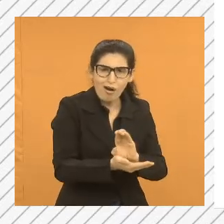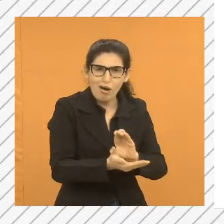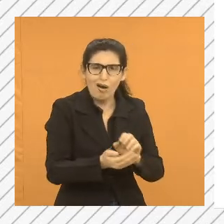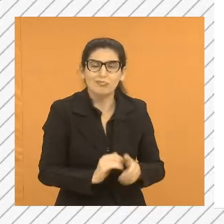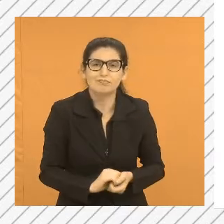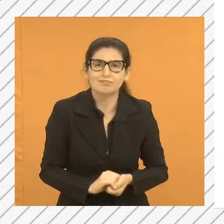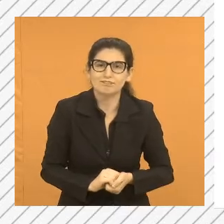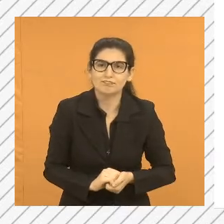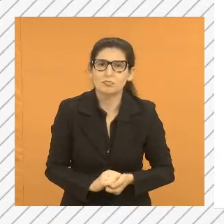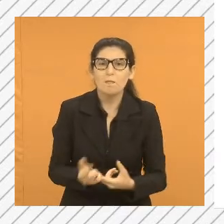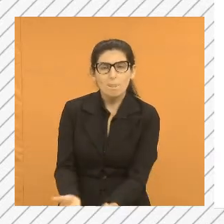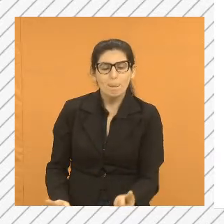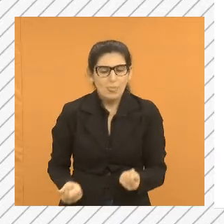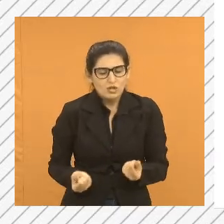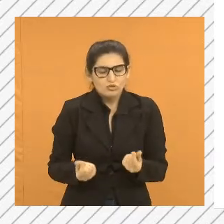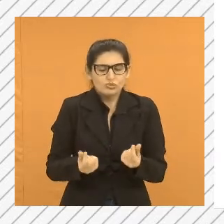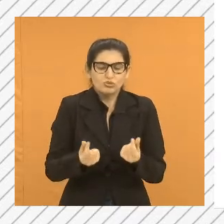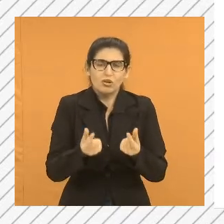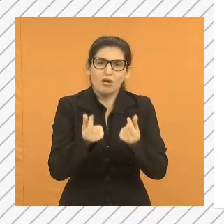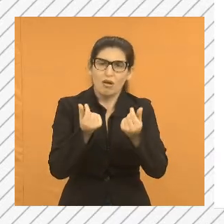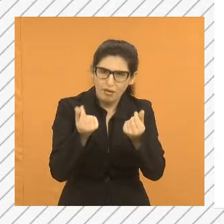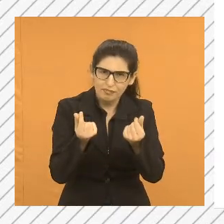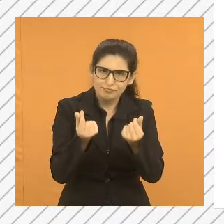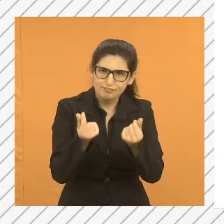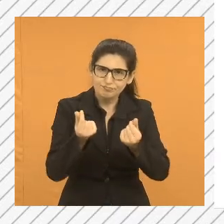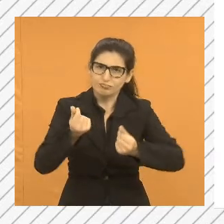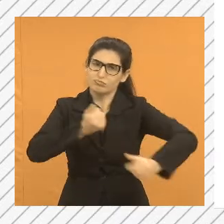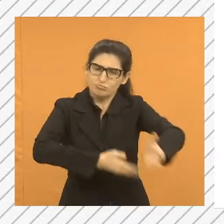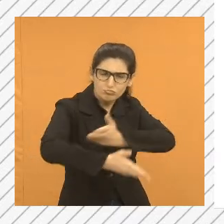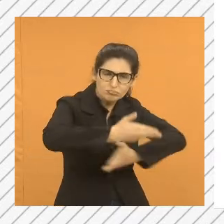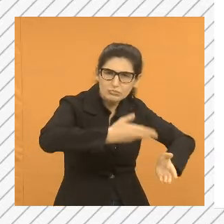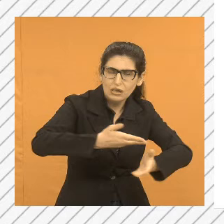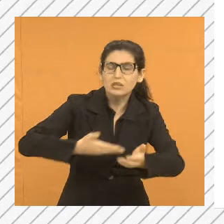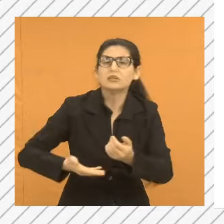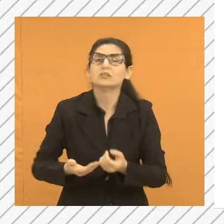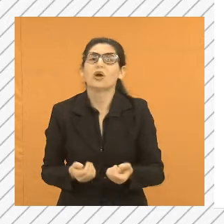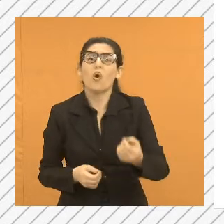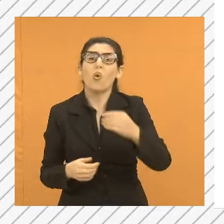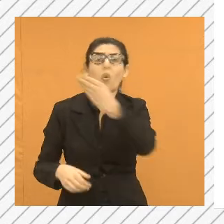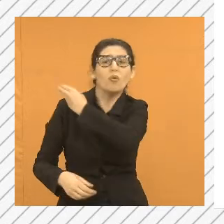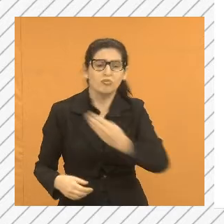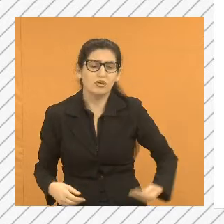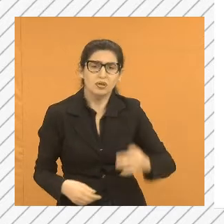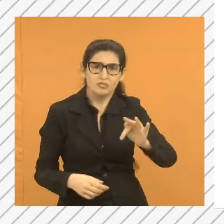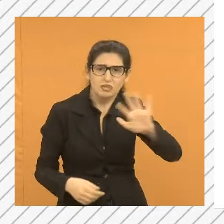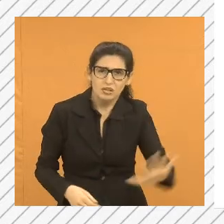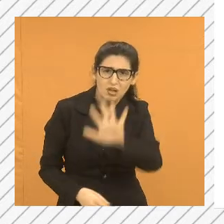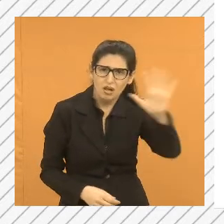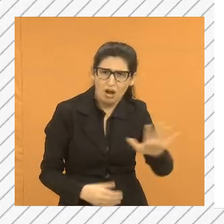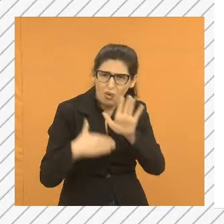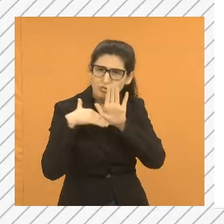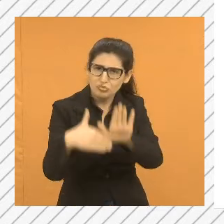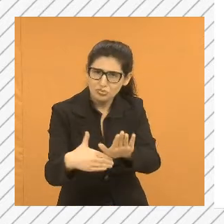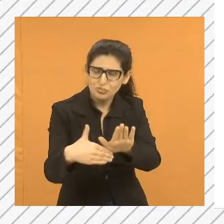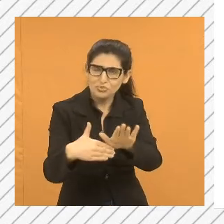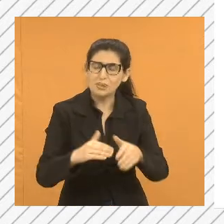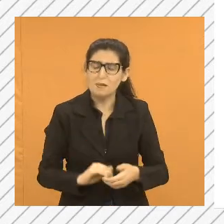A origem dos recursos que regem, que movimentam a saúde, ele vem do governo federal,